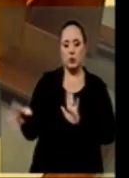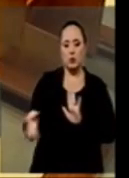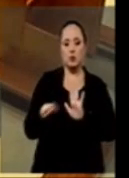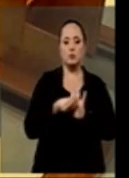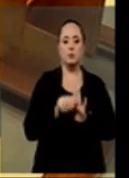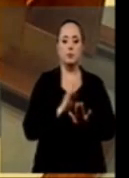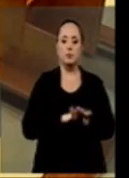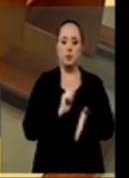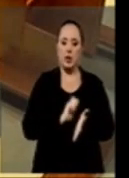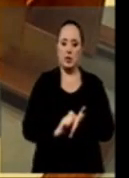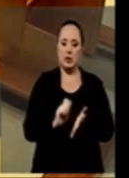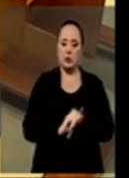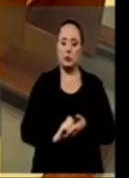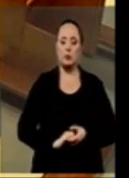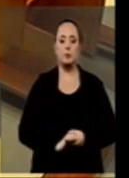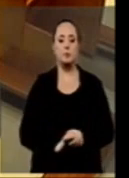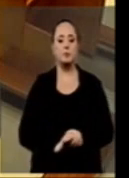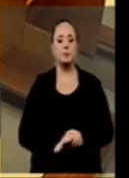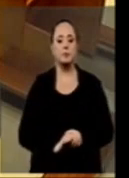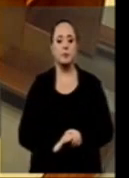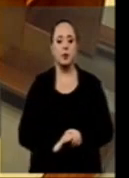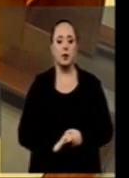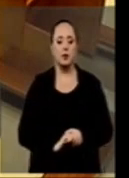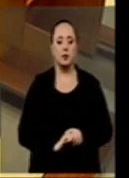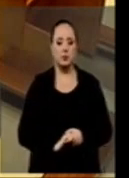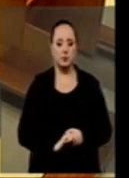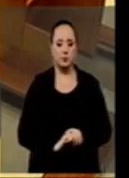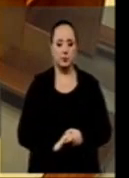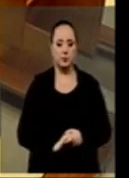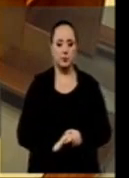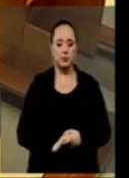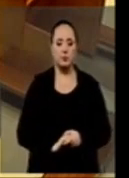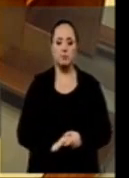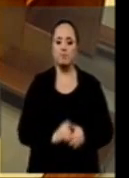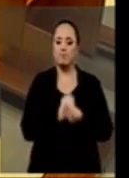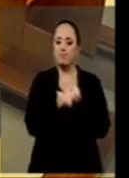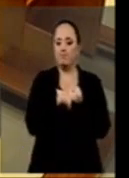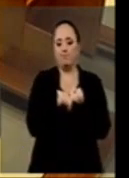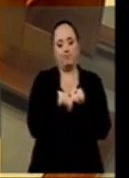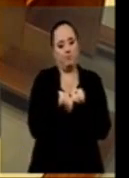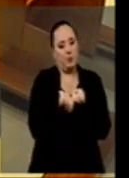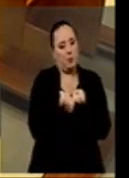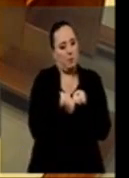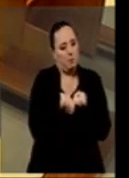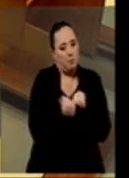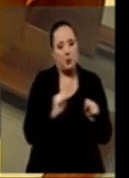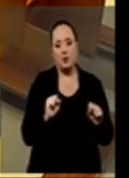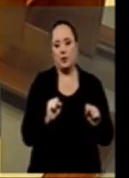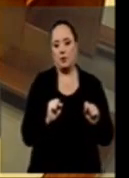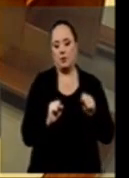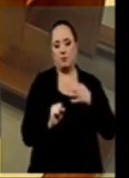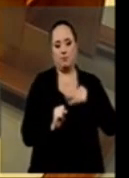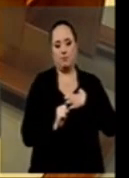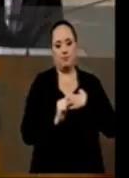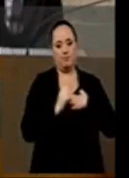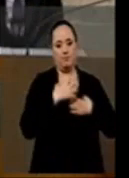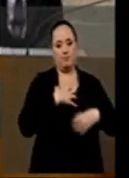do ato é impossível não sentir essa dor